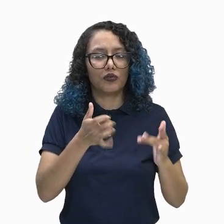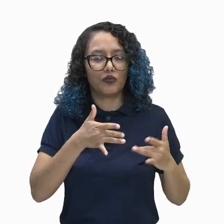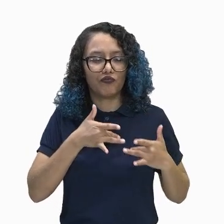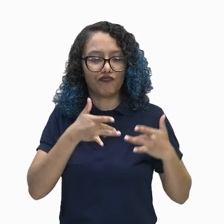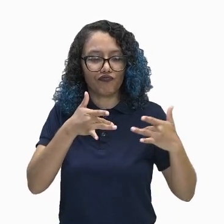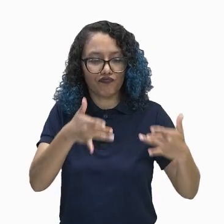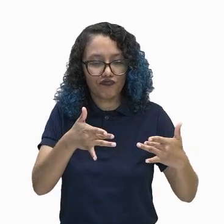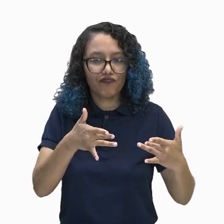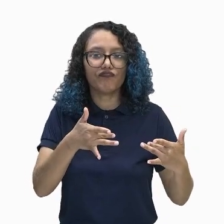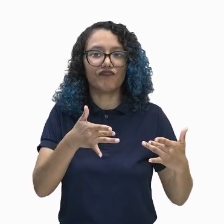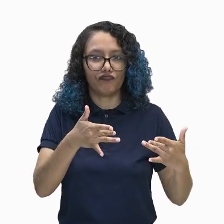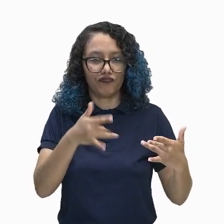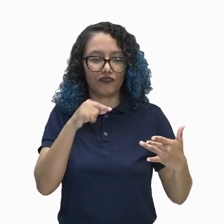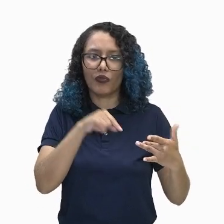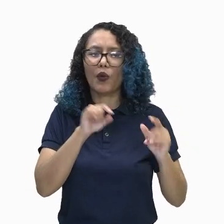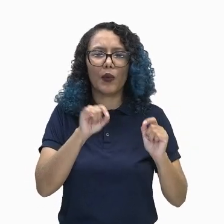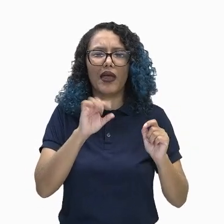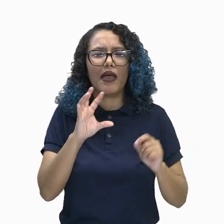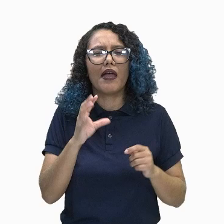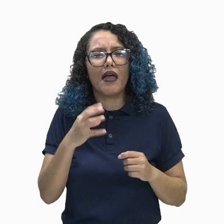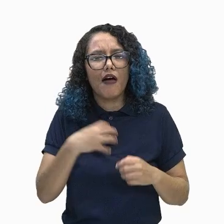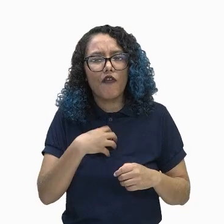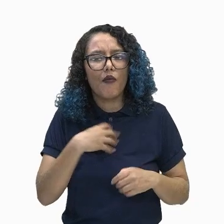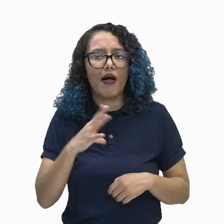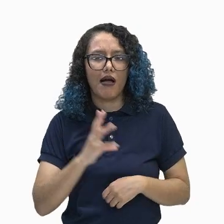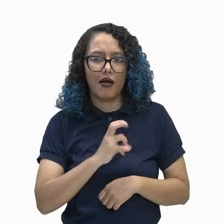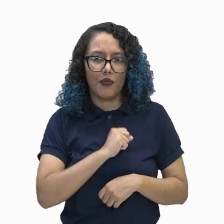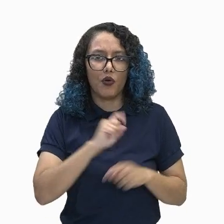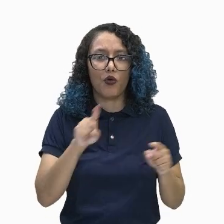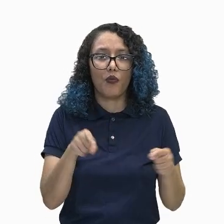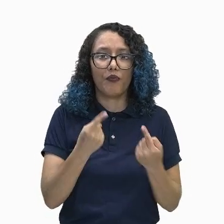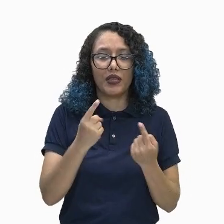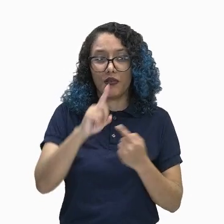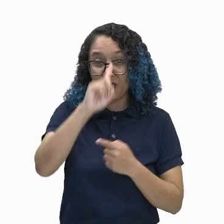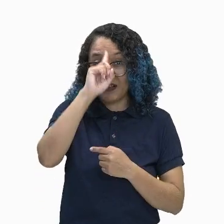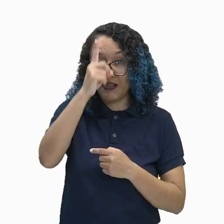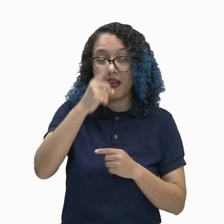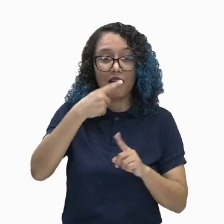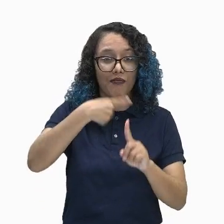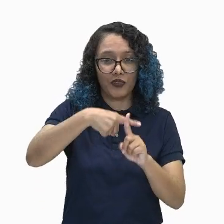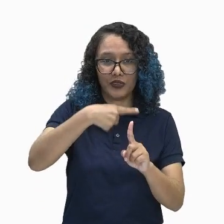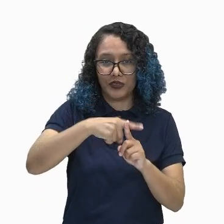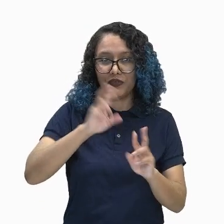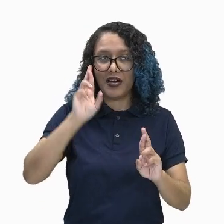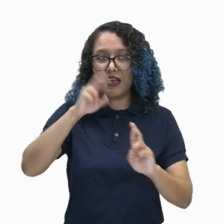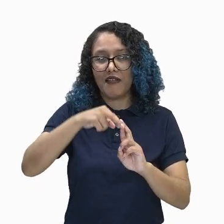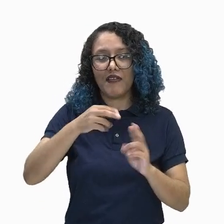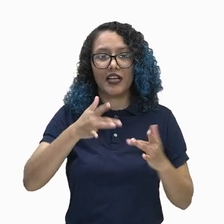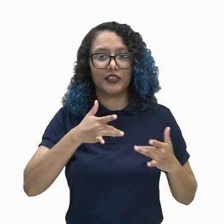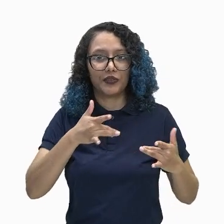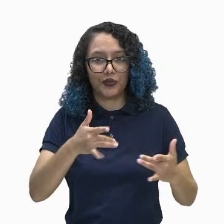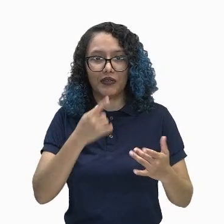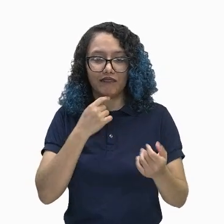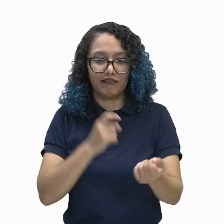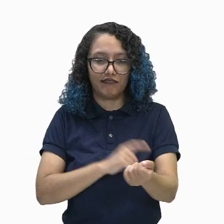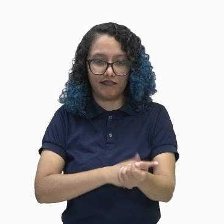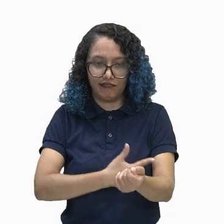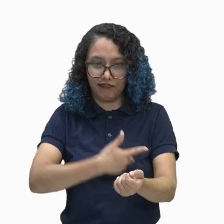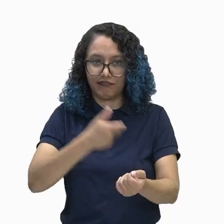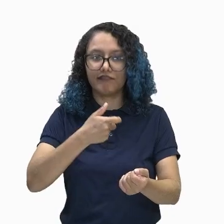amor. Então, tudo isso cria uma imagem, uma ideia positiva em relação à doação de sangue e gera esse efeito de